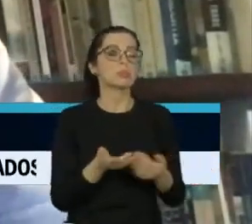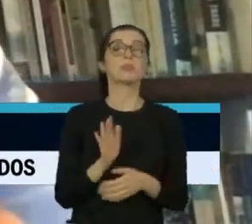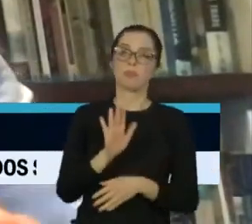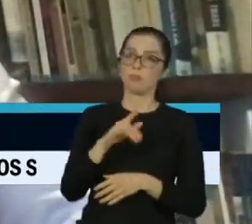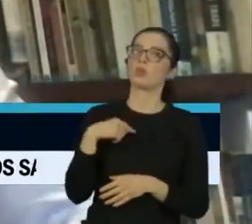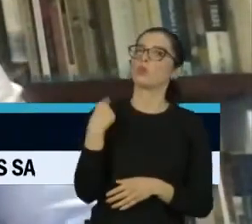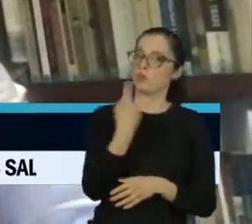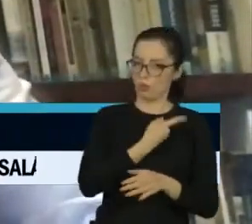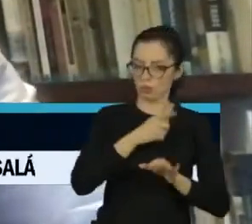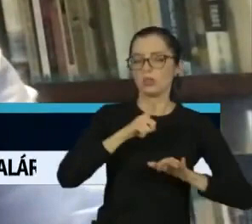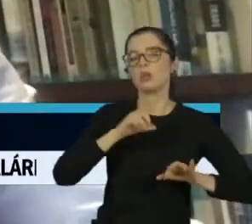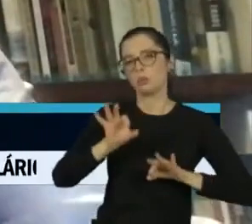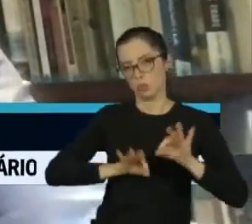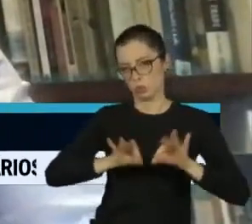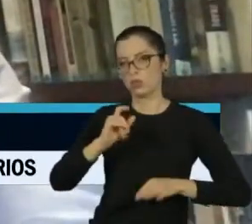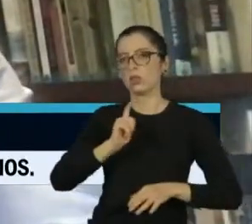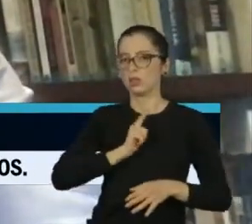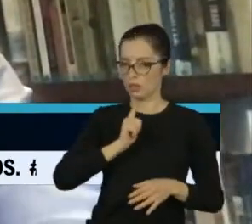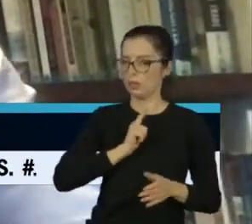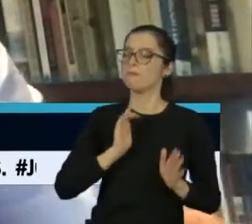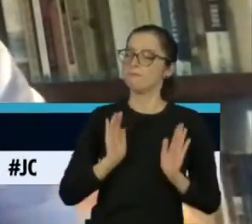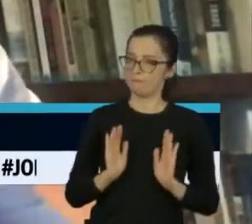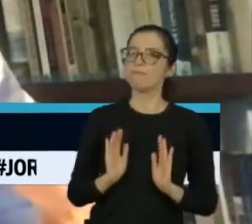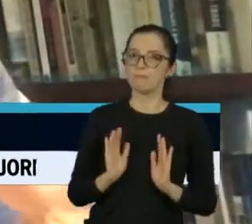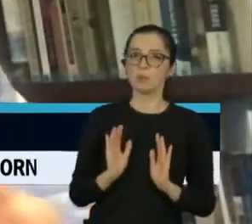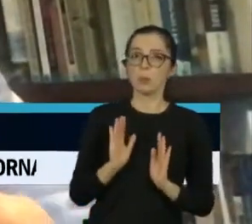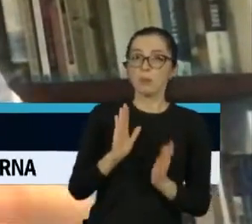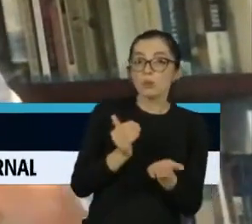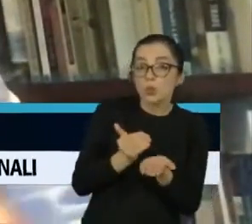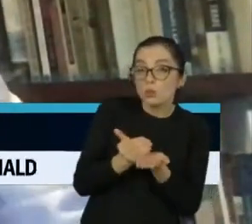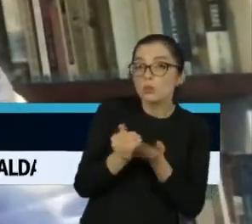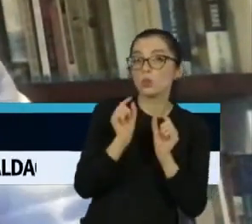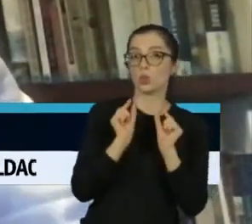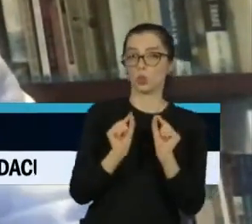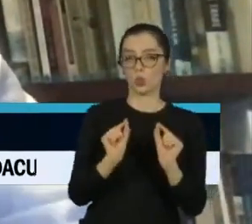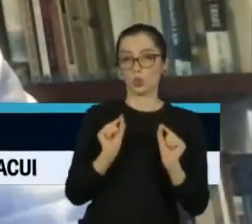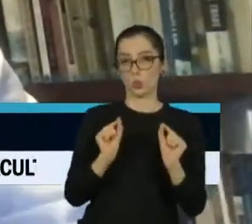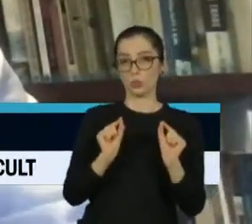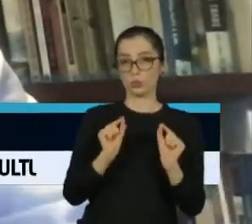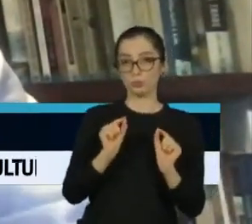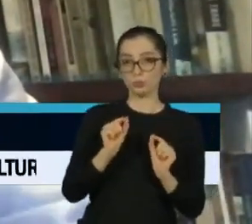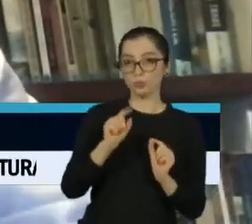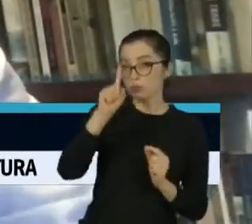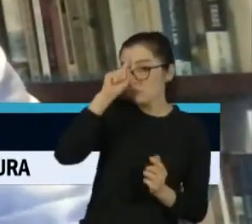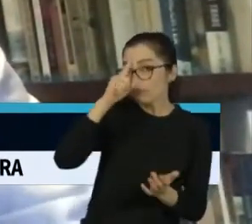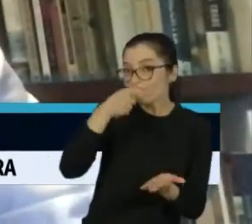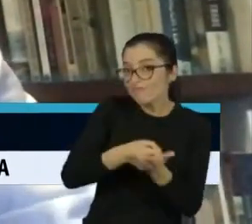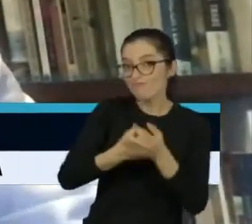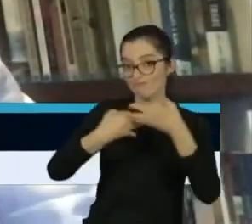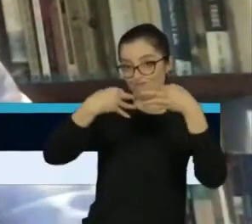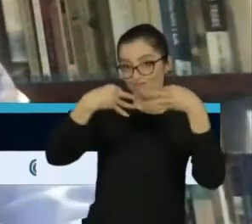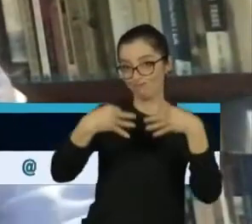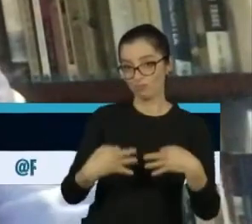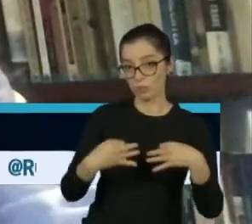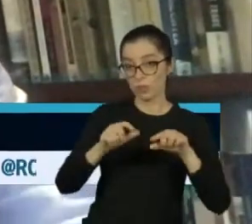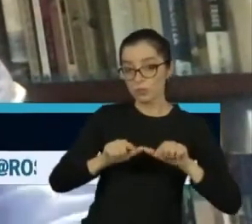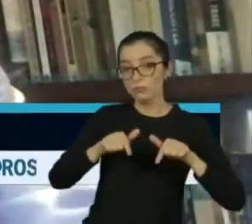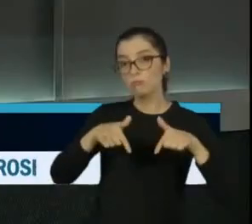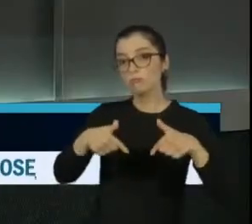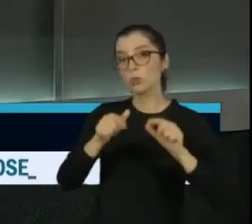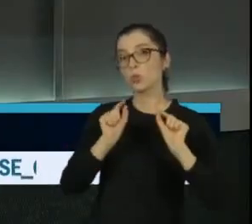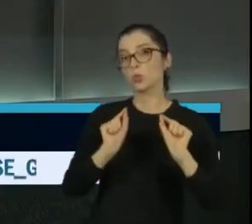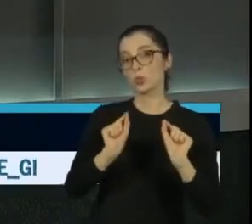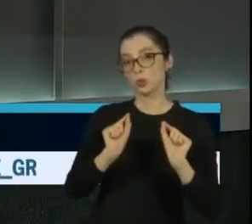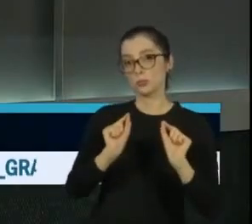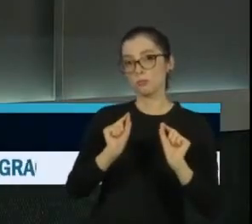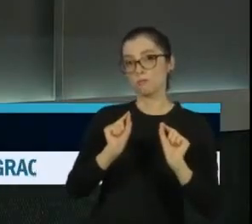projetos, na hora da implantação. Mas para você definir o que você vai fazer, não. Será esse